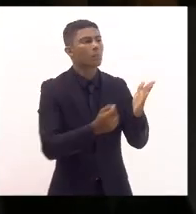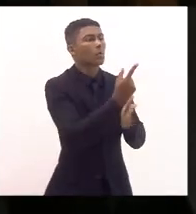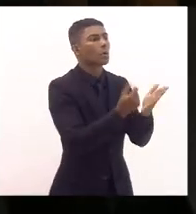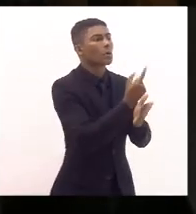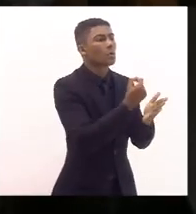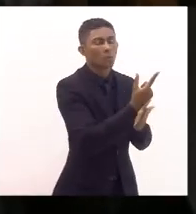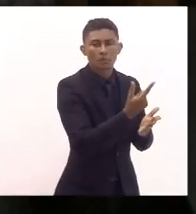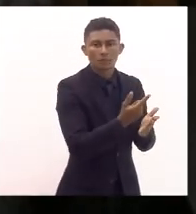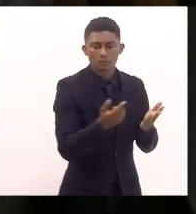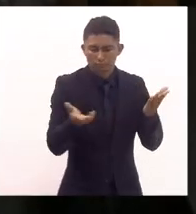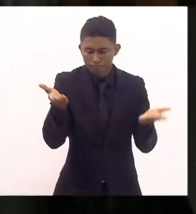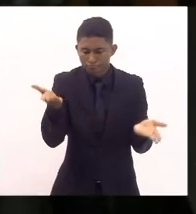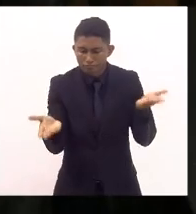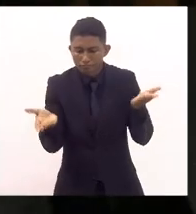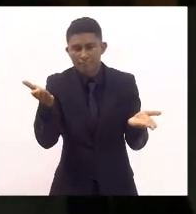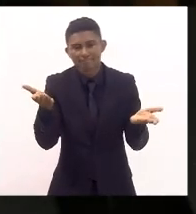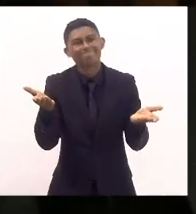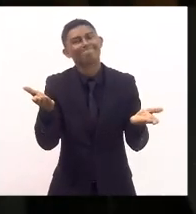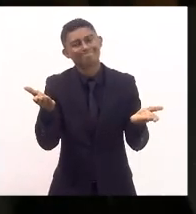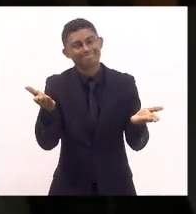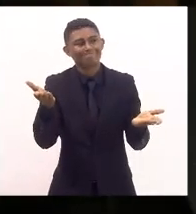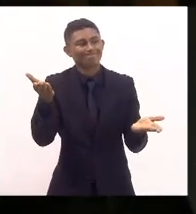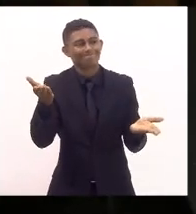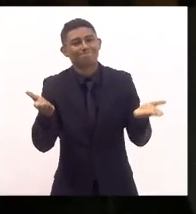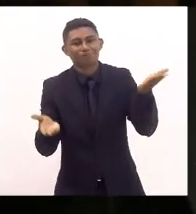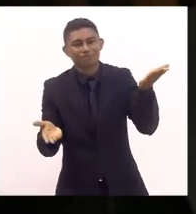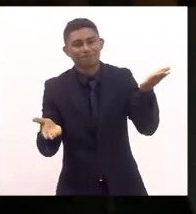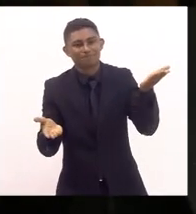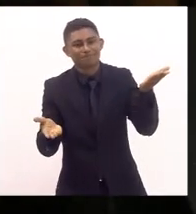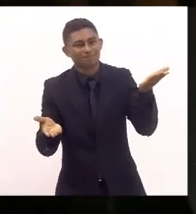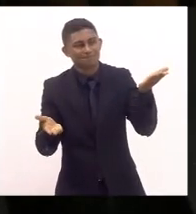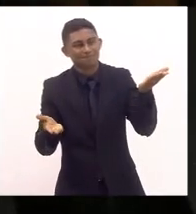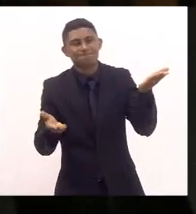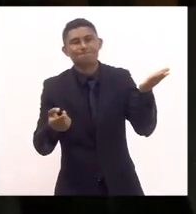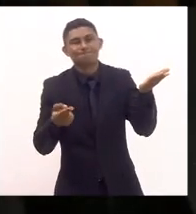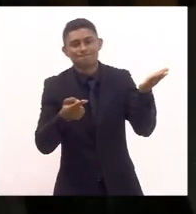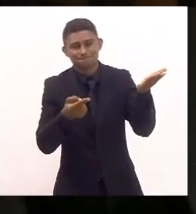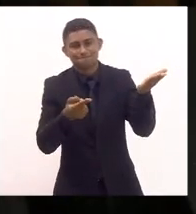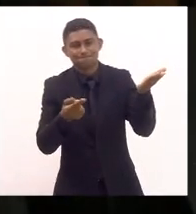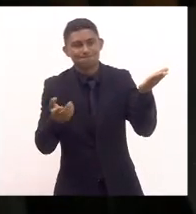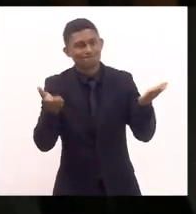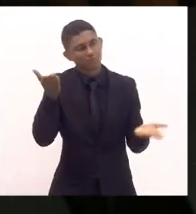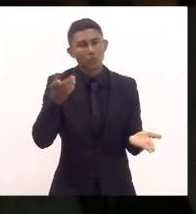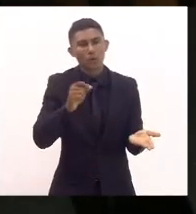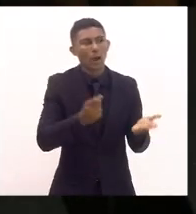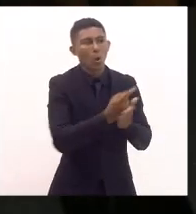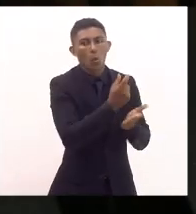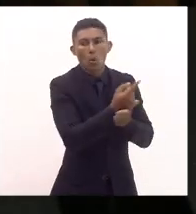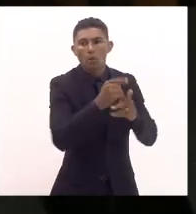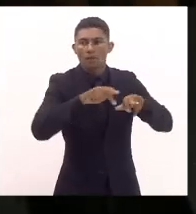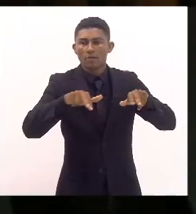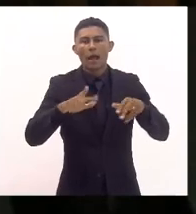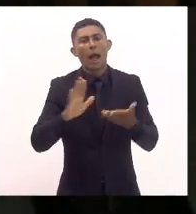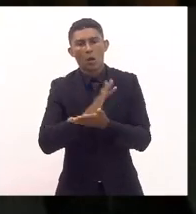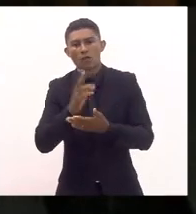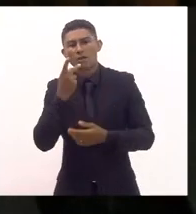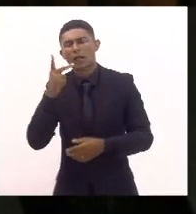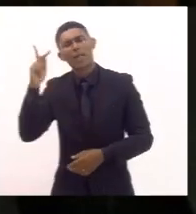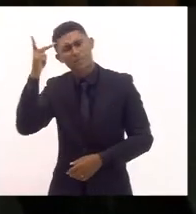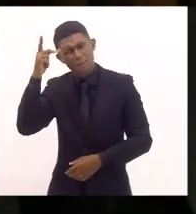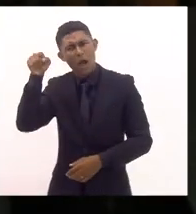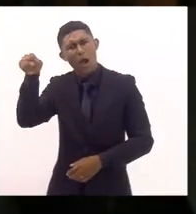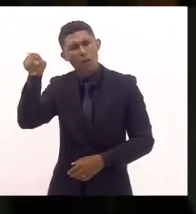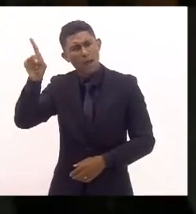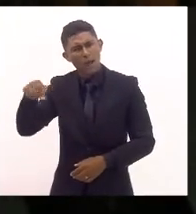maior consumidor do Brasil até alguns ali não como consumidor moda Brasil a São Paulo mas quando São Paulo com